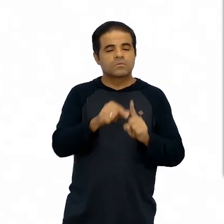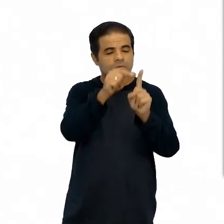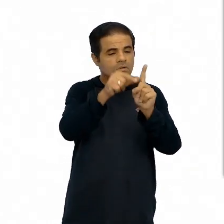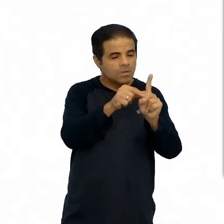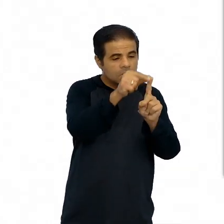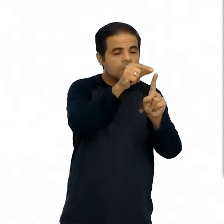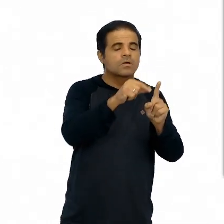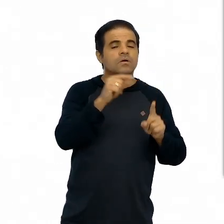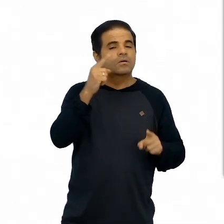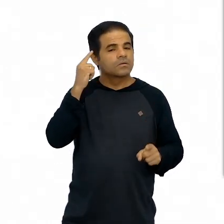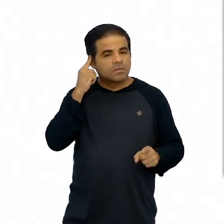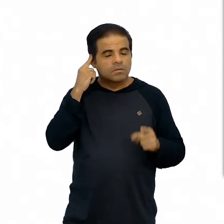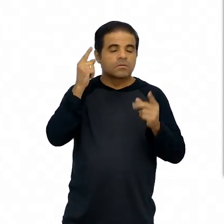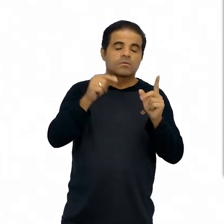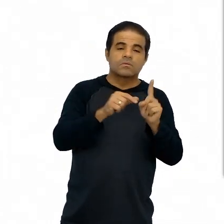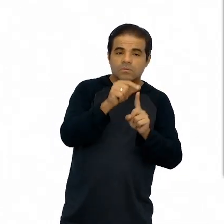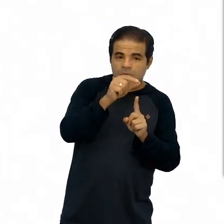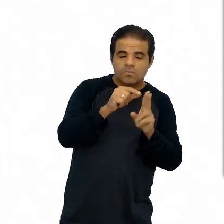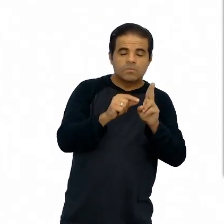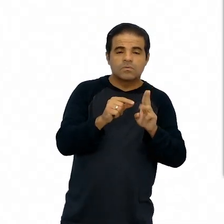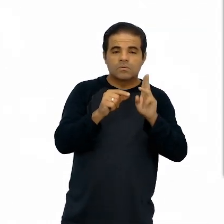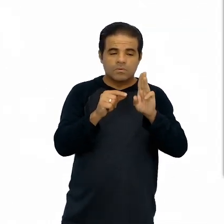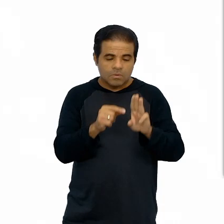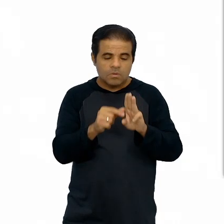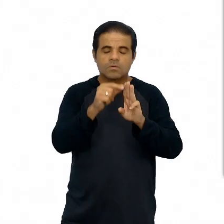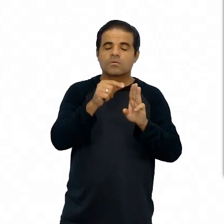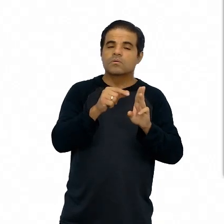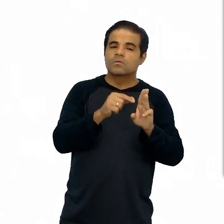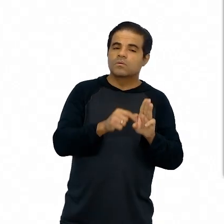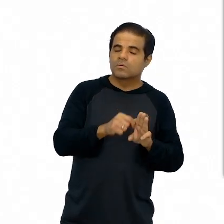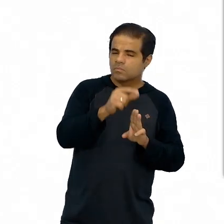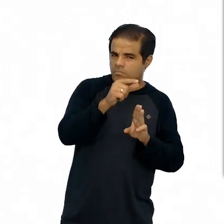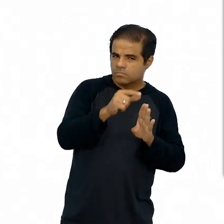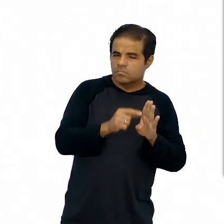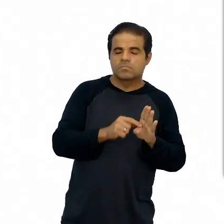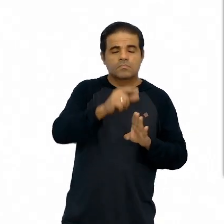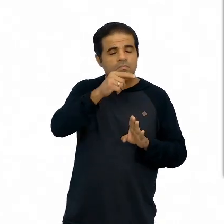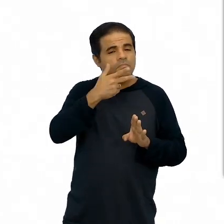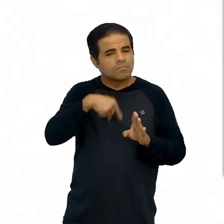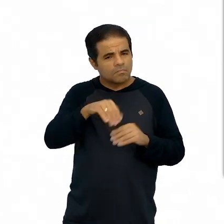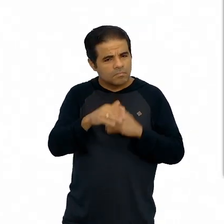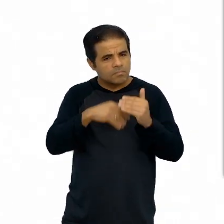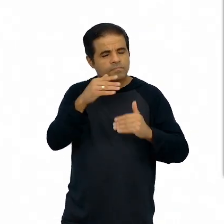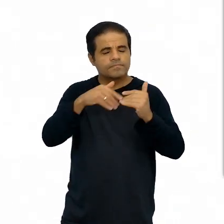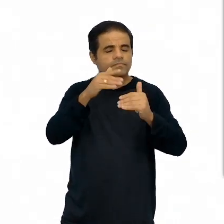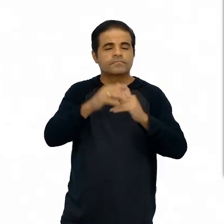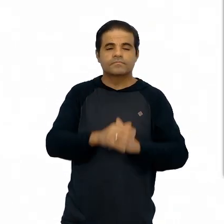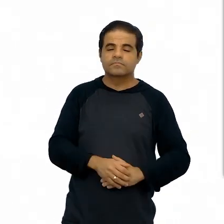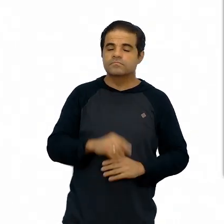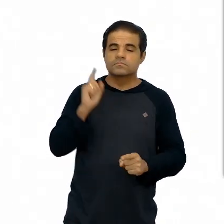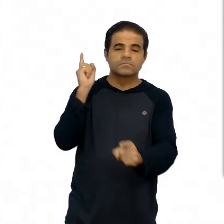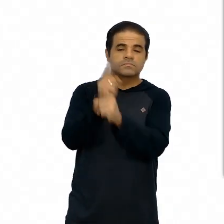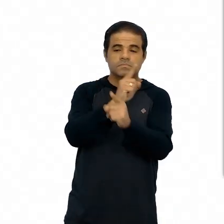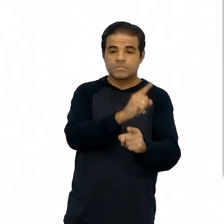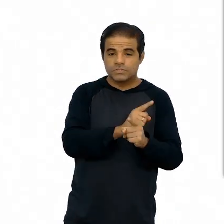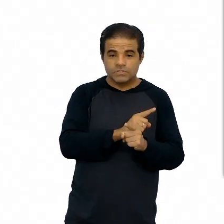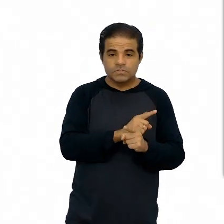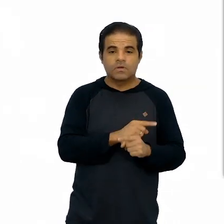eventual mudança de unidade, de medida, né, nesse caso. Nesse processo, descobrem